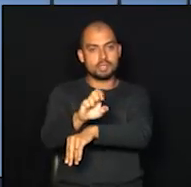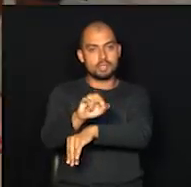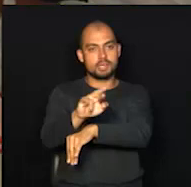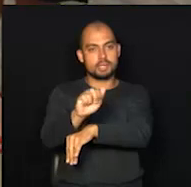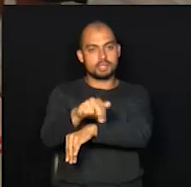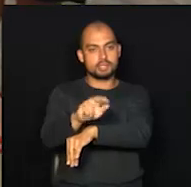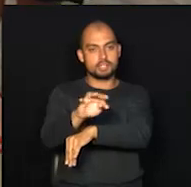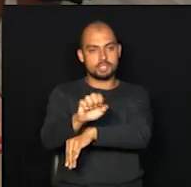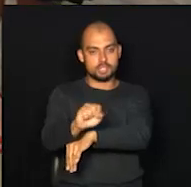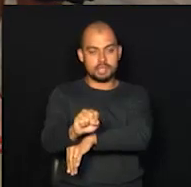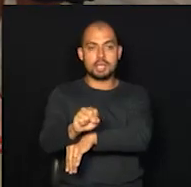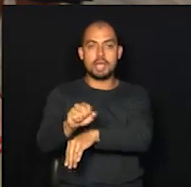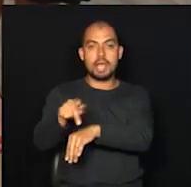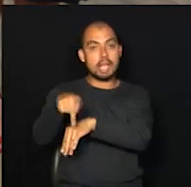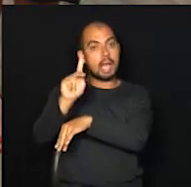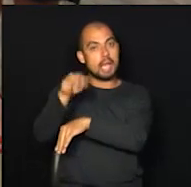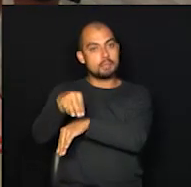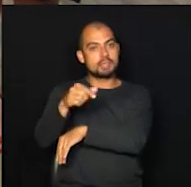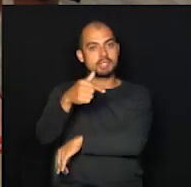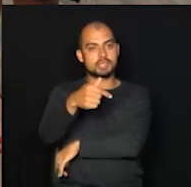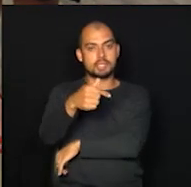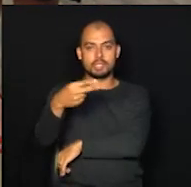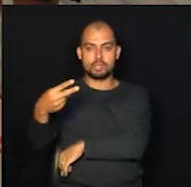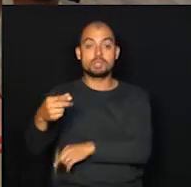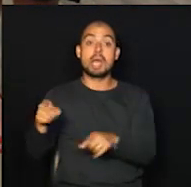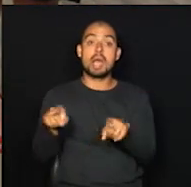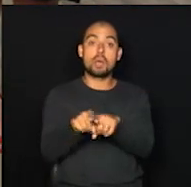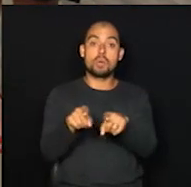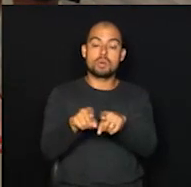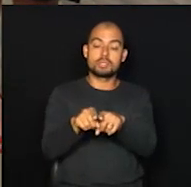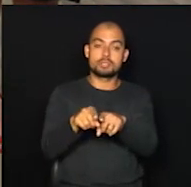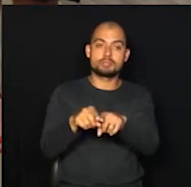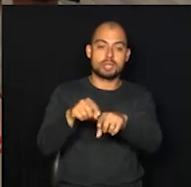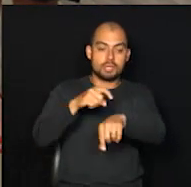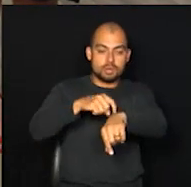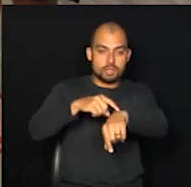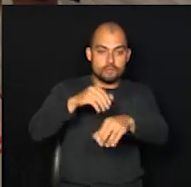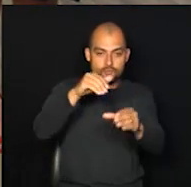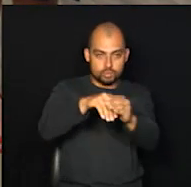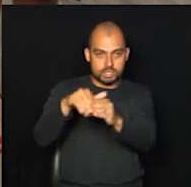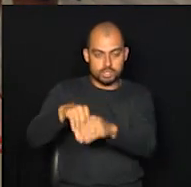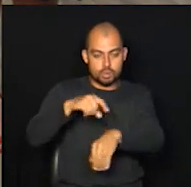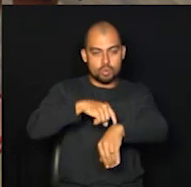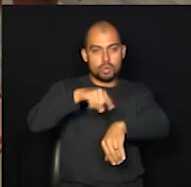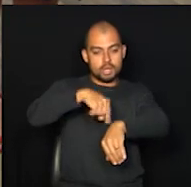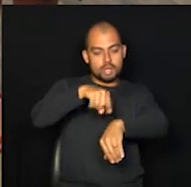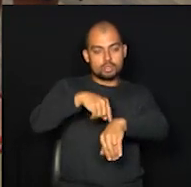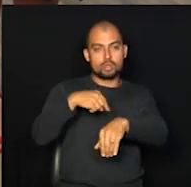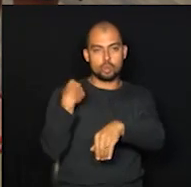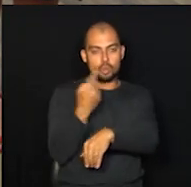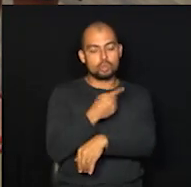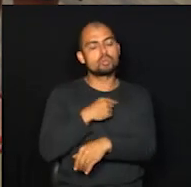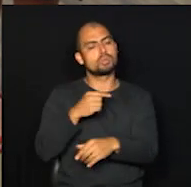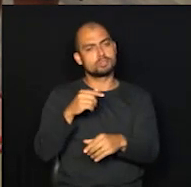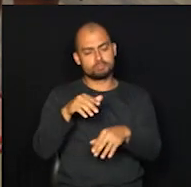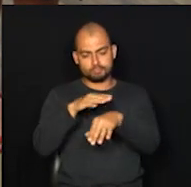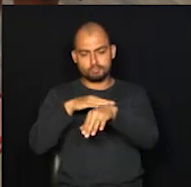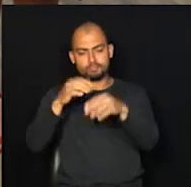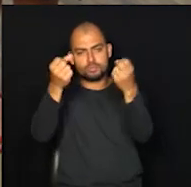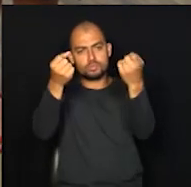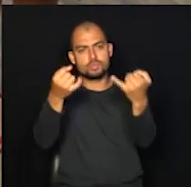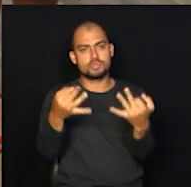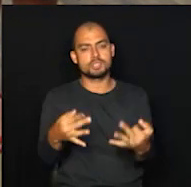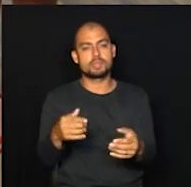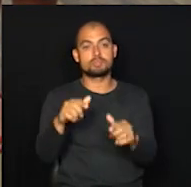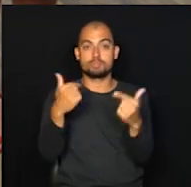72. Restando 3 minutos para o horário eleitoral gratuito, a gente vai continuar falando sobre emprego. O Centro Público de Apoio ao